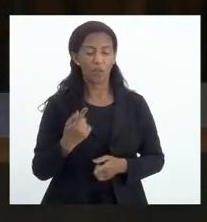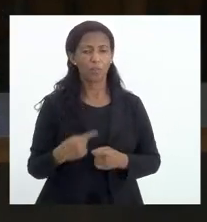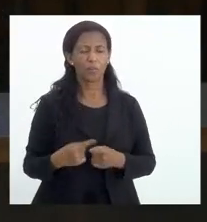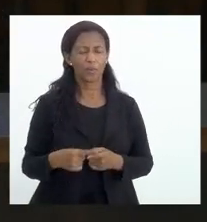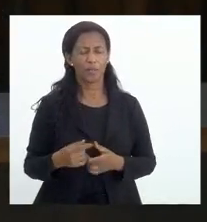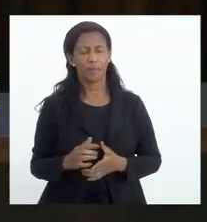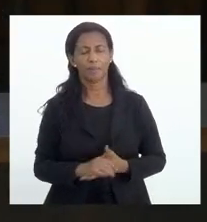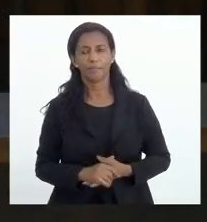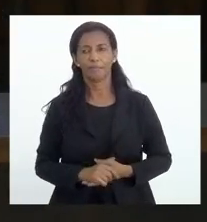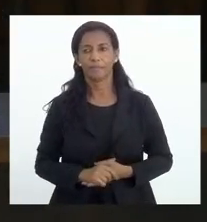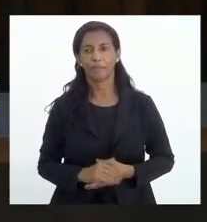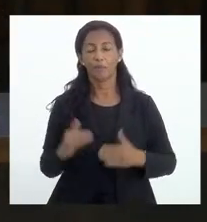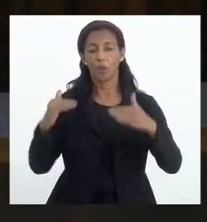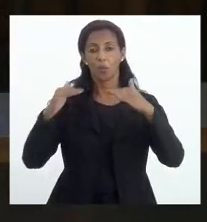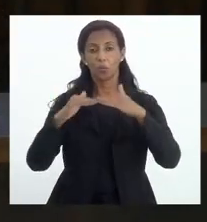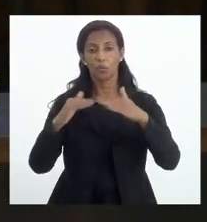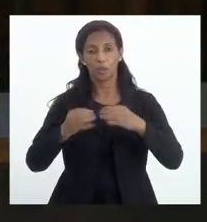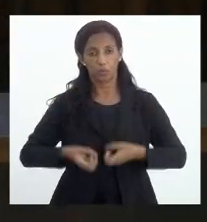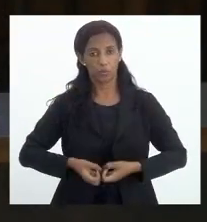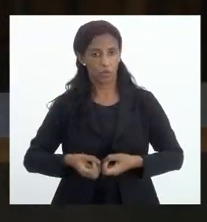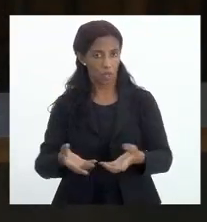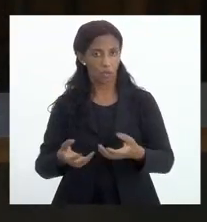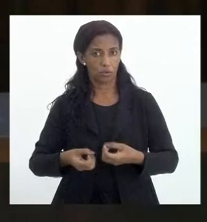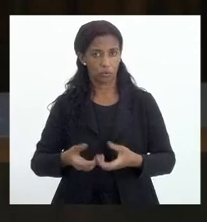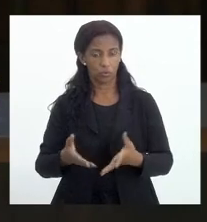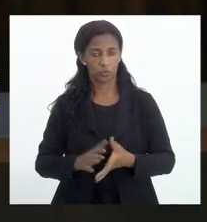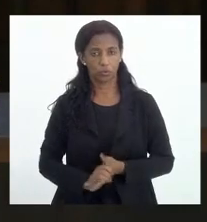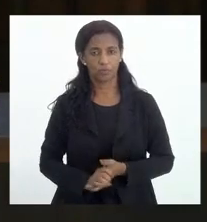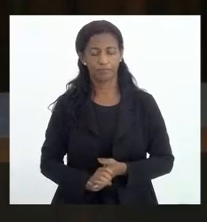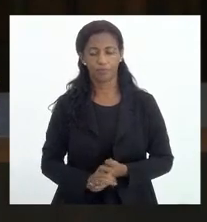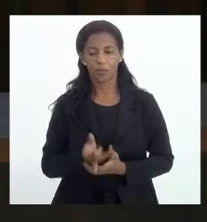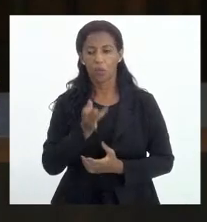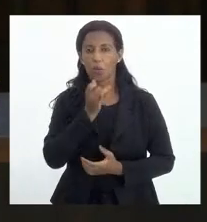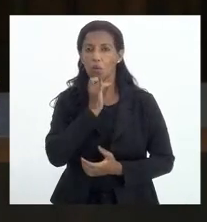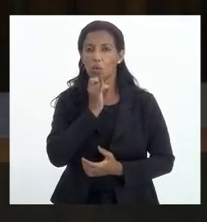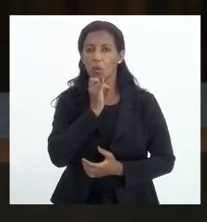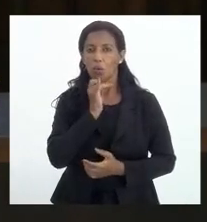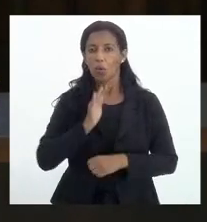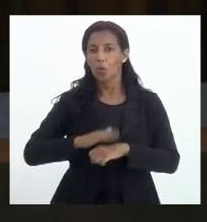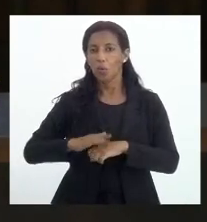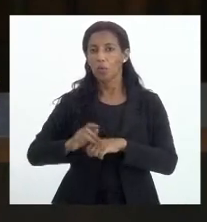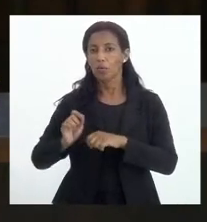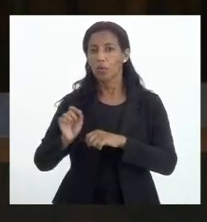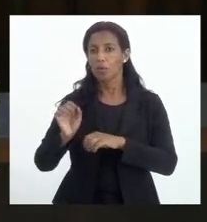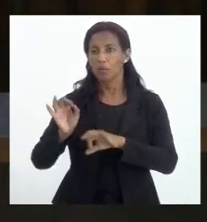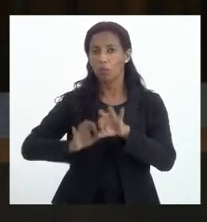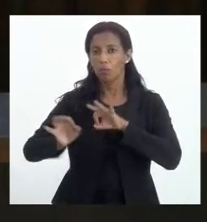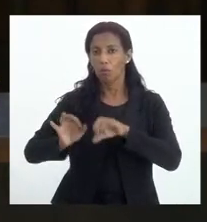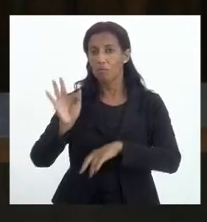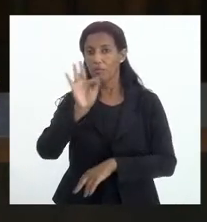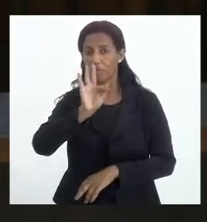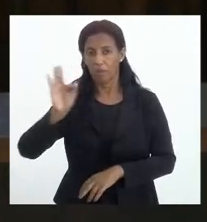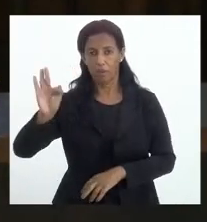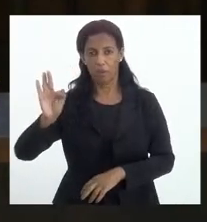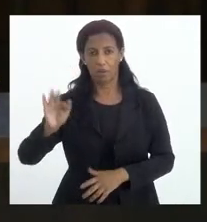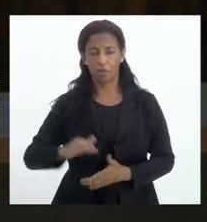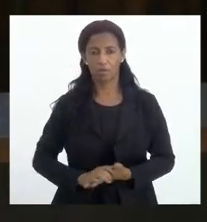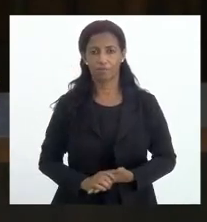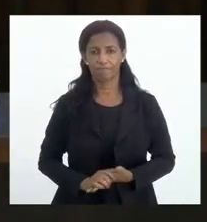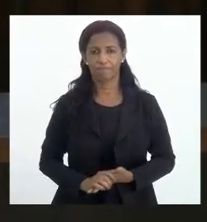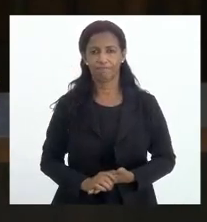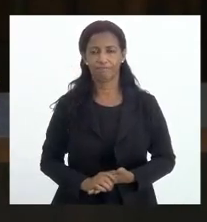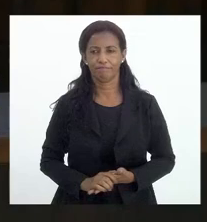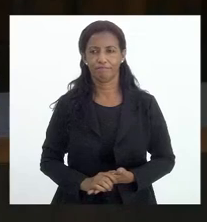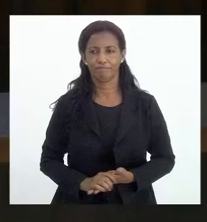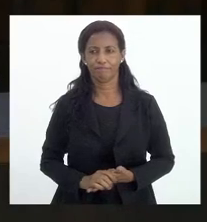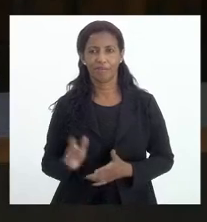porque o teto de gastos, tirando como exemplo o que foi feito no âmbito federal, ele é